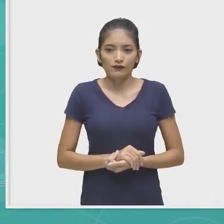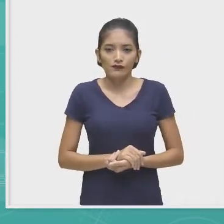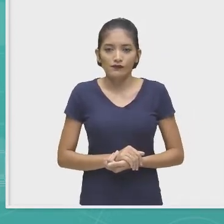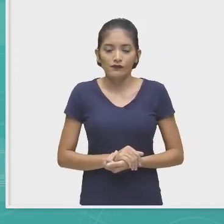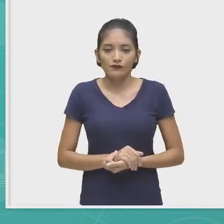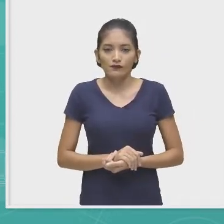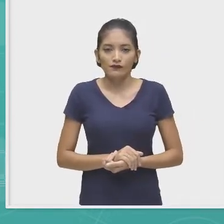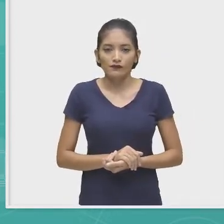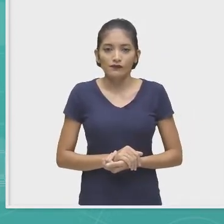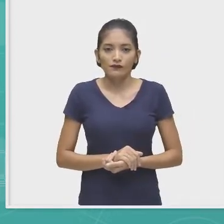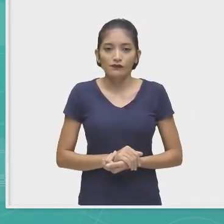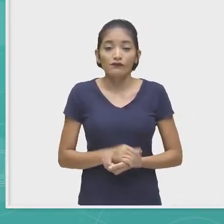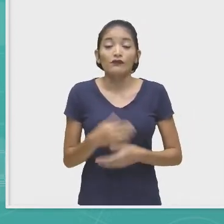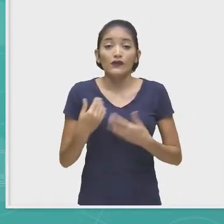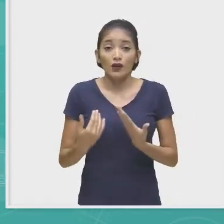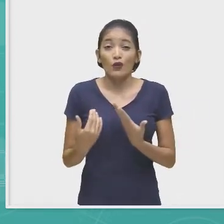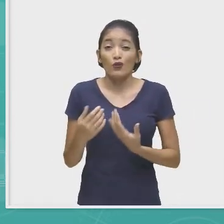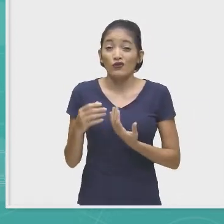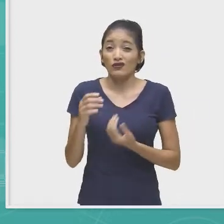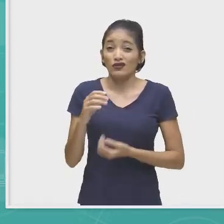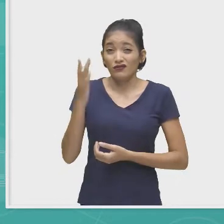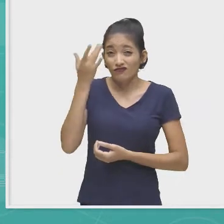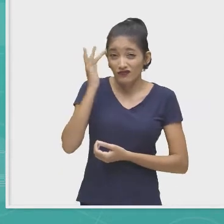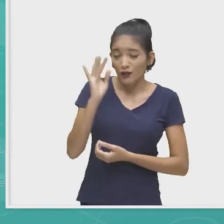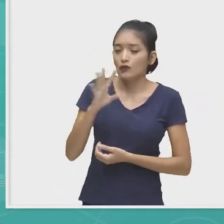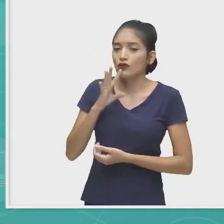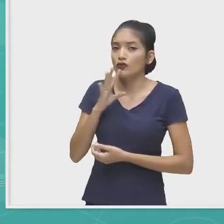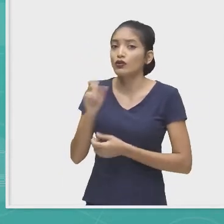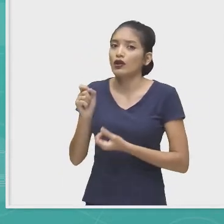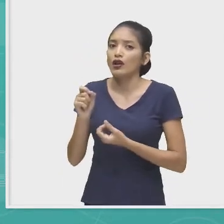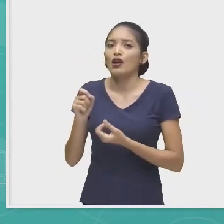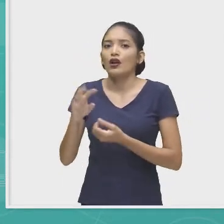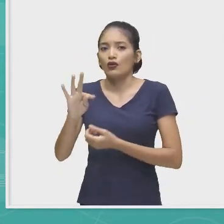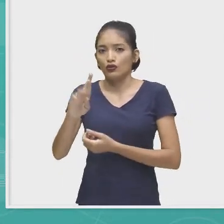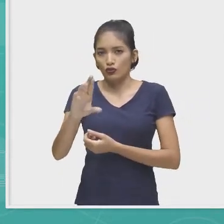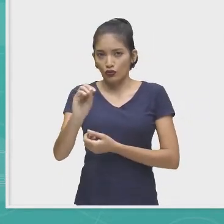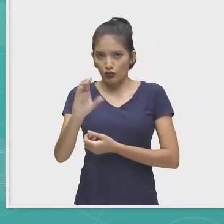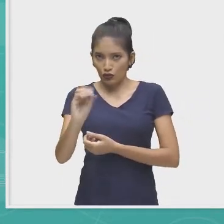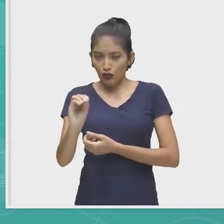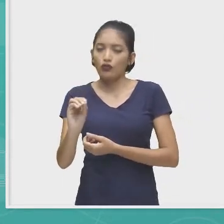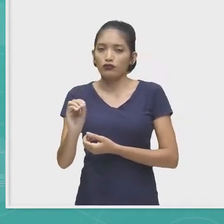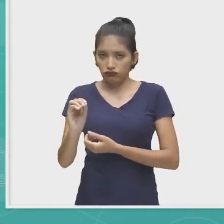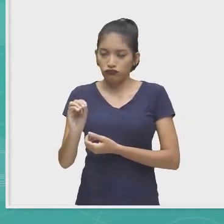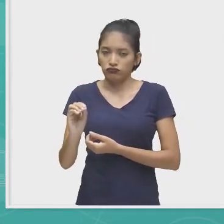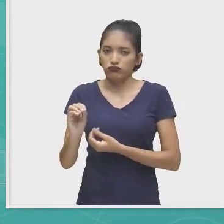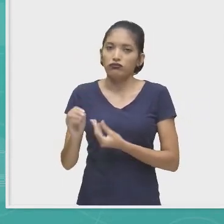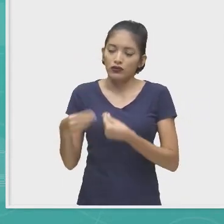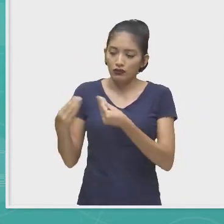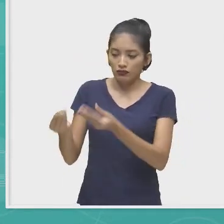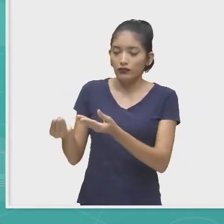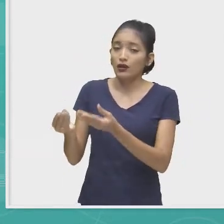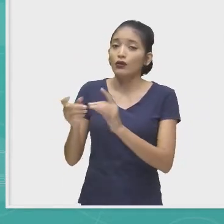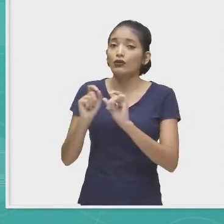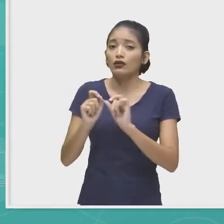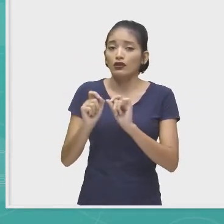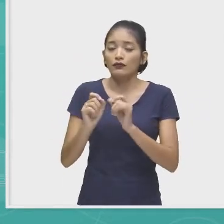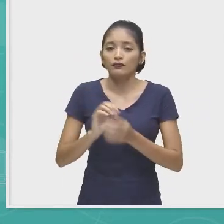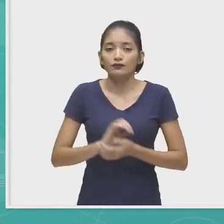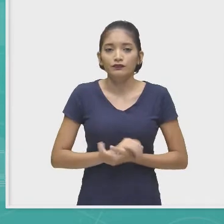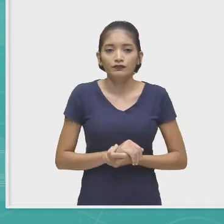A parcela desconhecida aqui, que é o nosso troco, nada mais é, do que